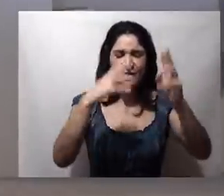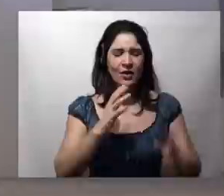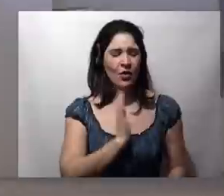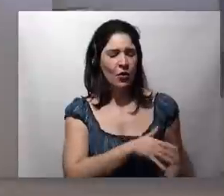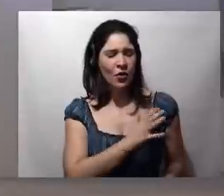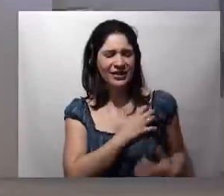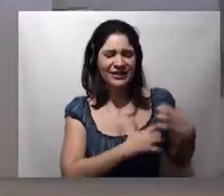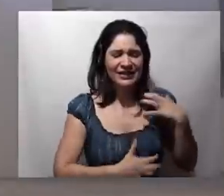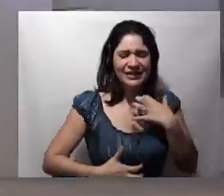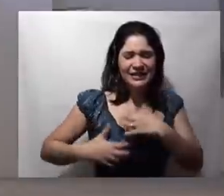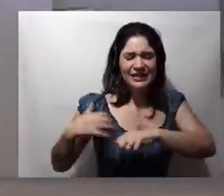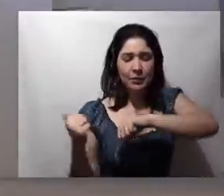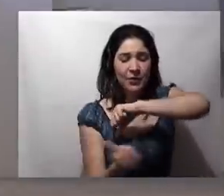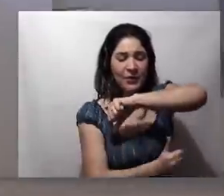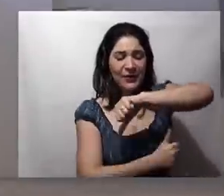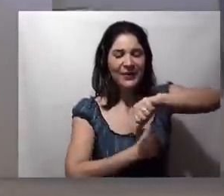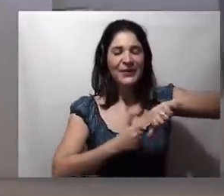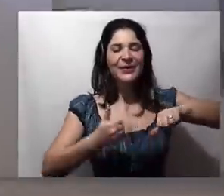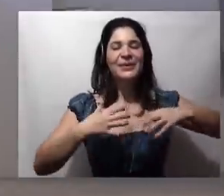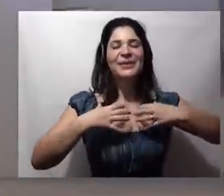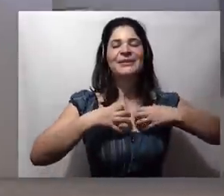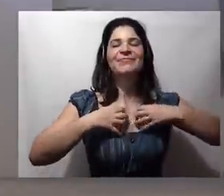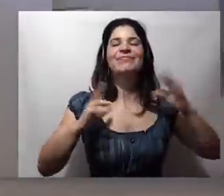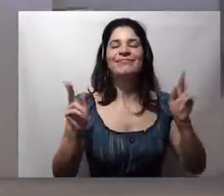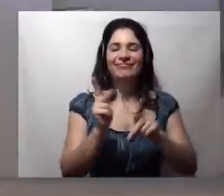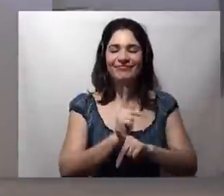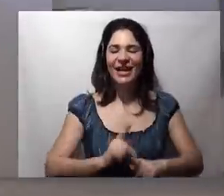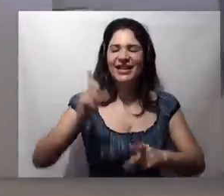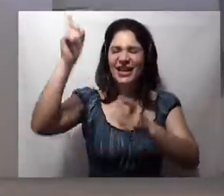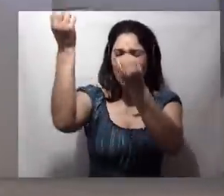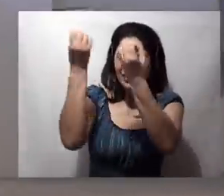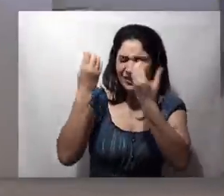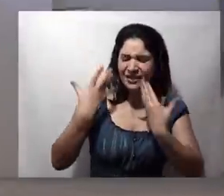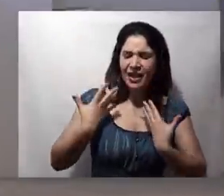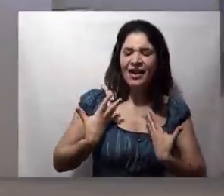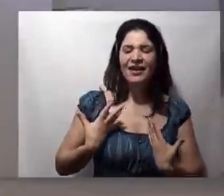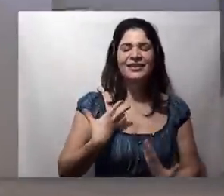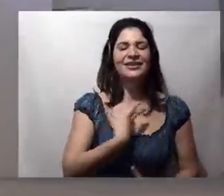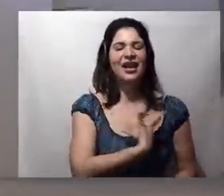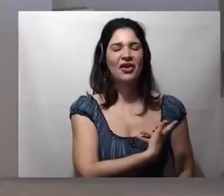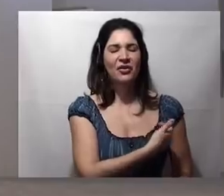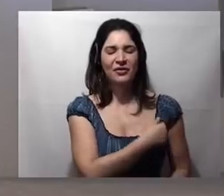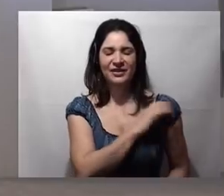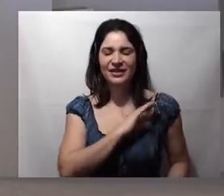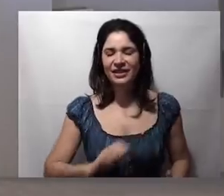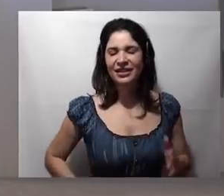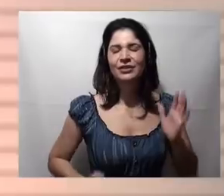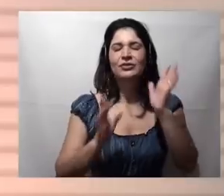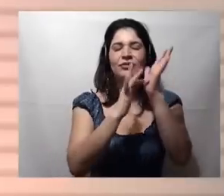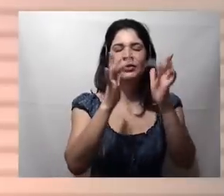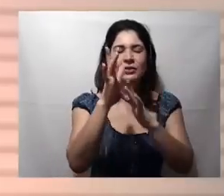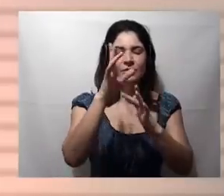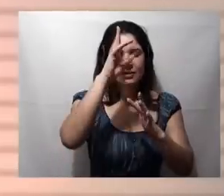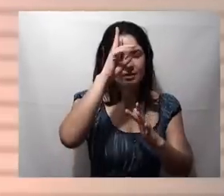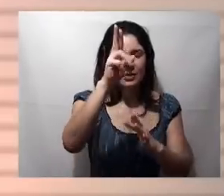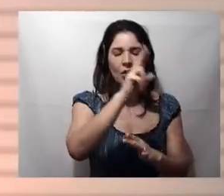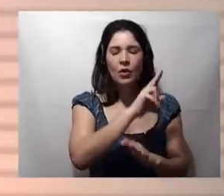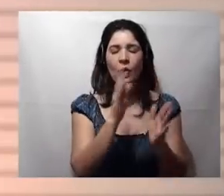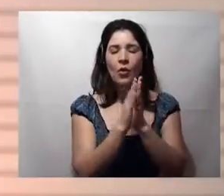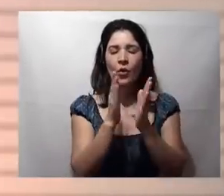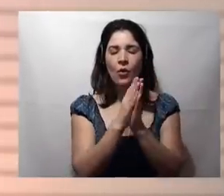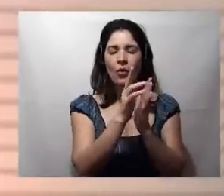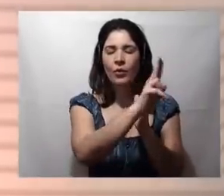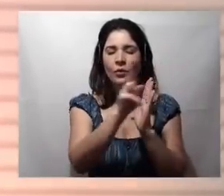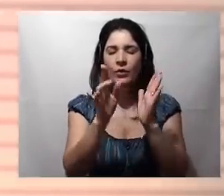o deus que revelam o evangelho que traz salvação em cristo jesus nosso senhor oro em nome de jesus